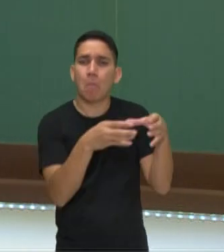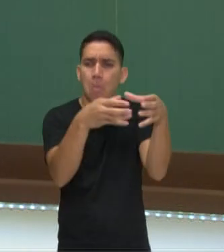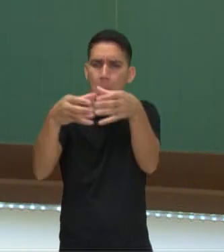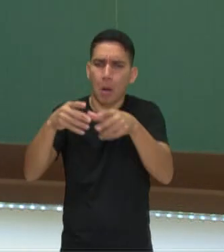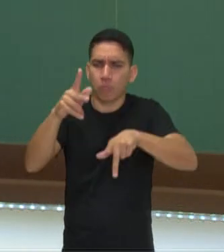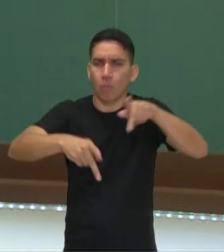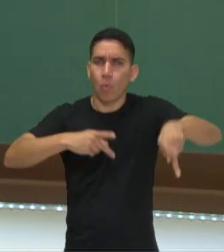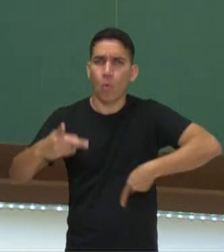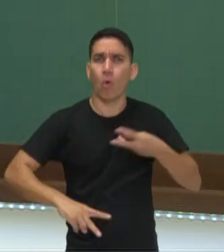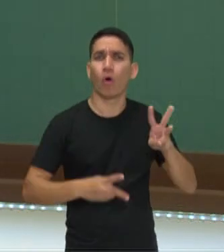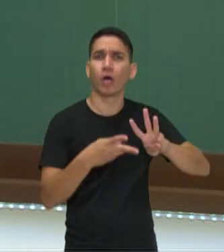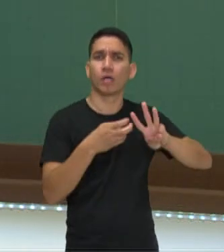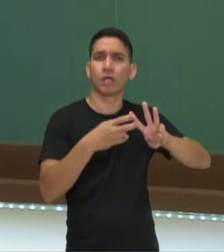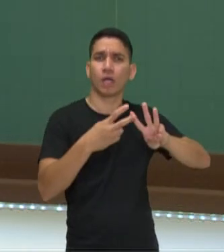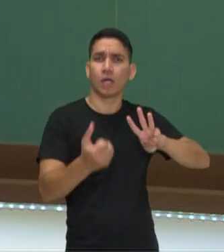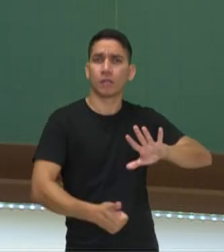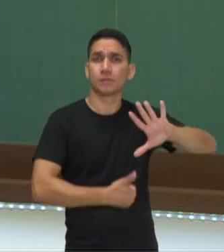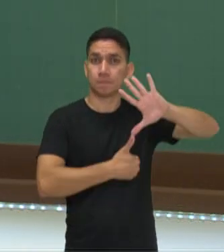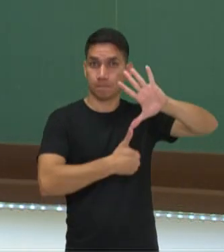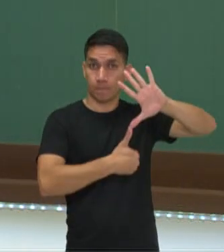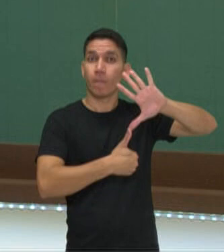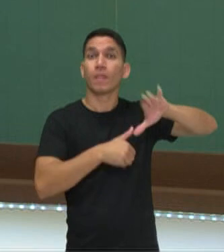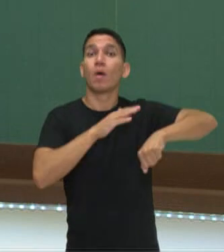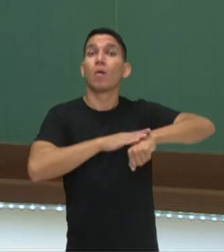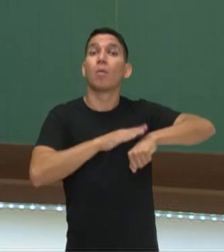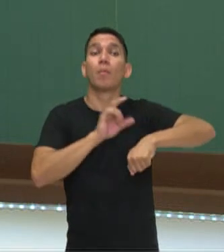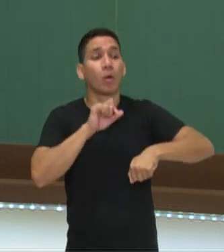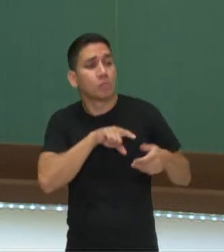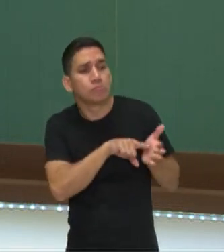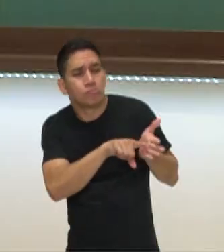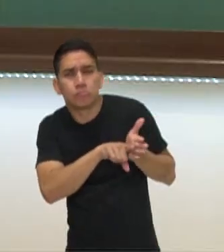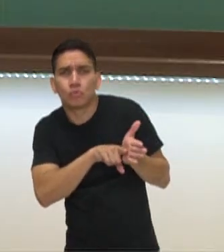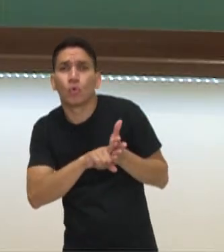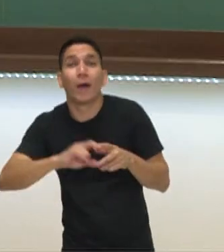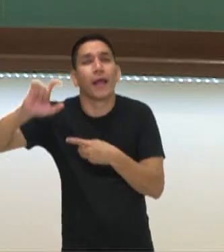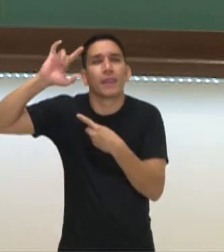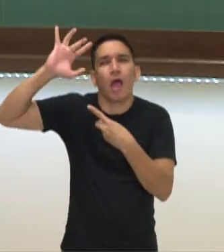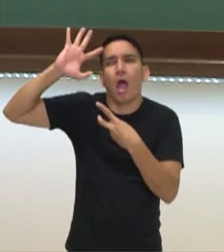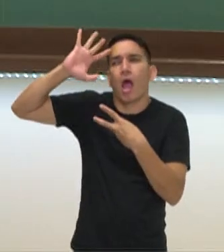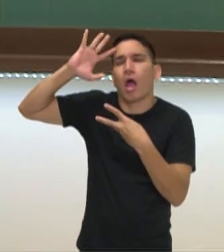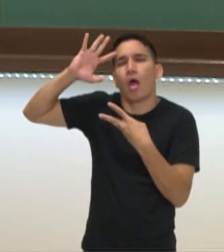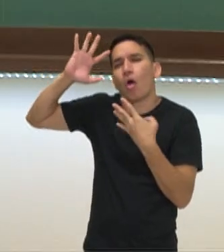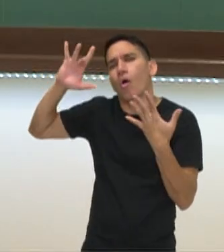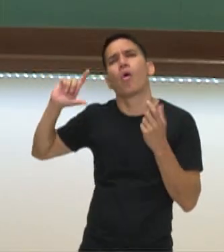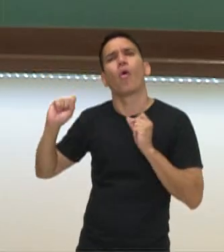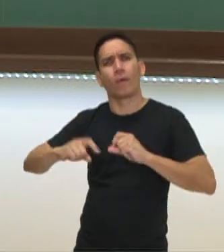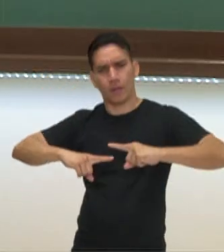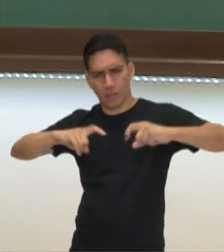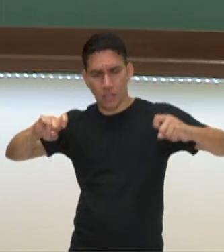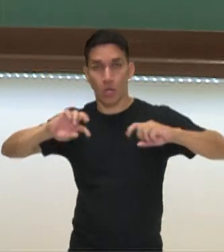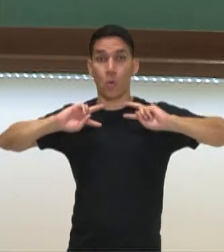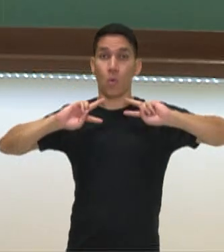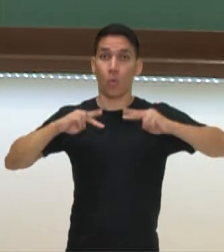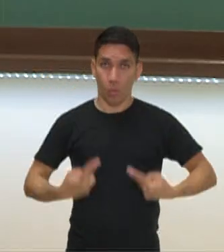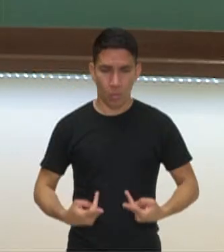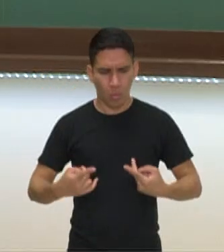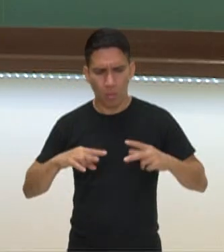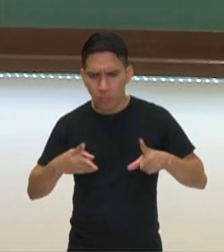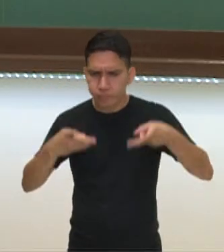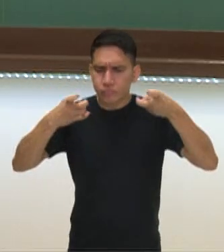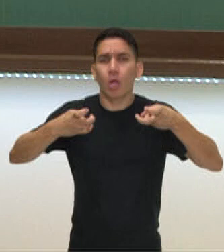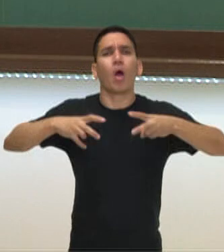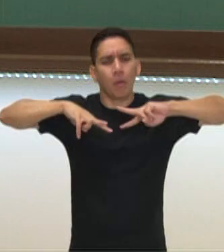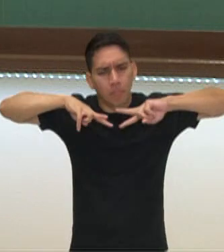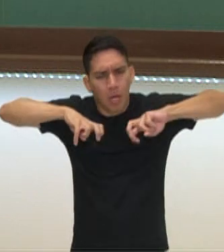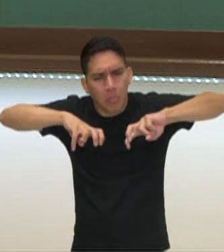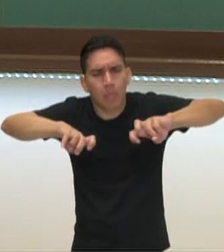do Norte, no momento em que as teorias, né, as ciências humanas se